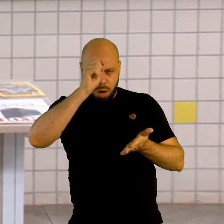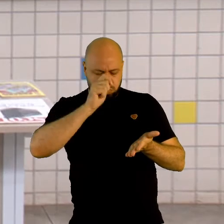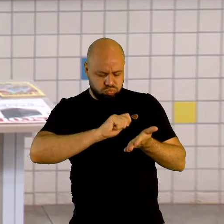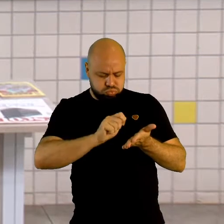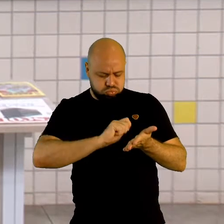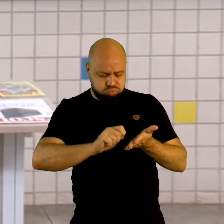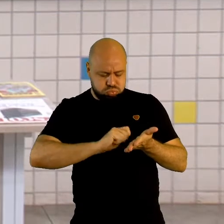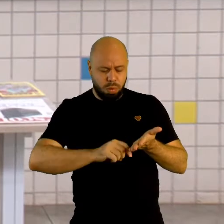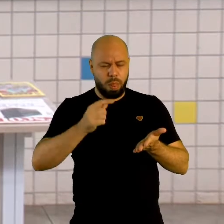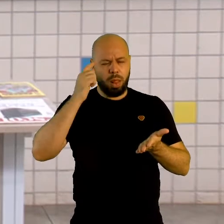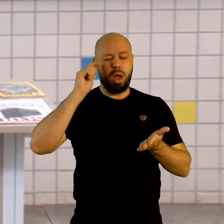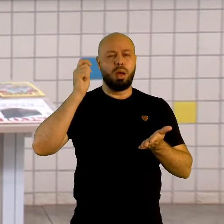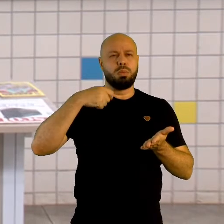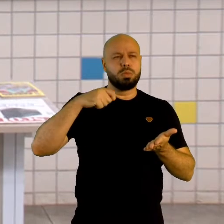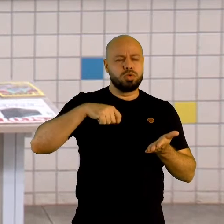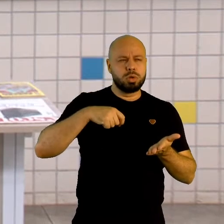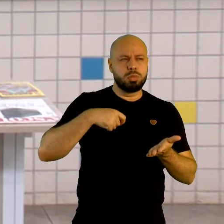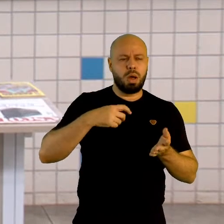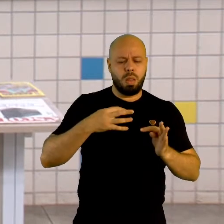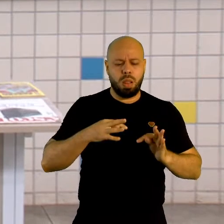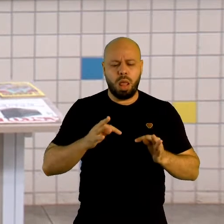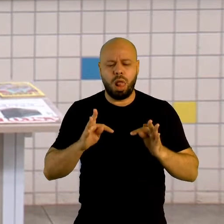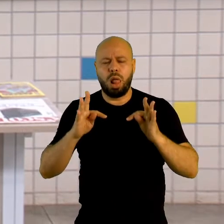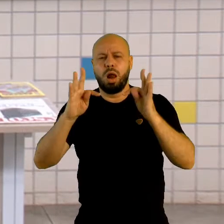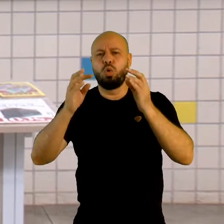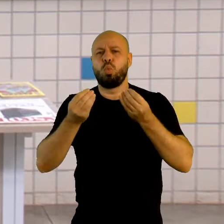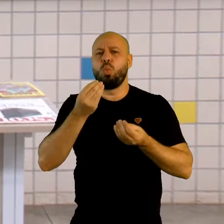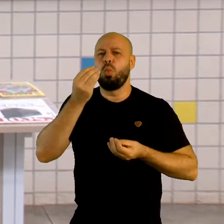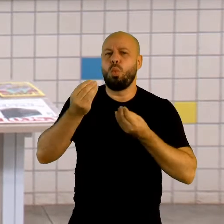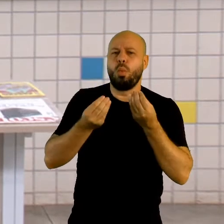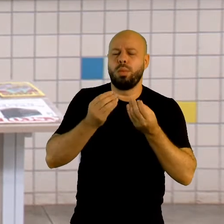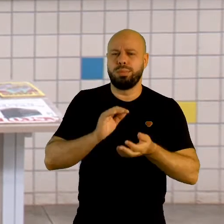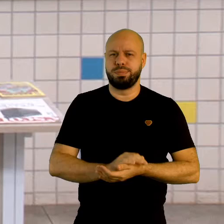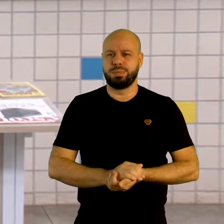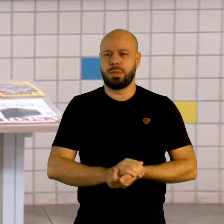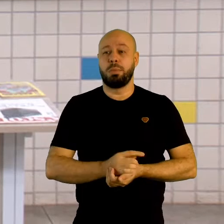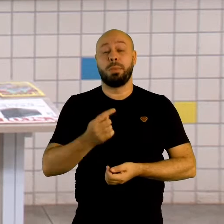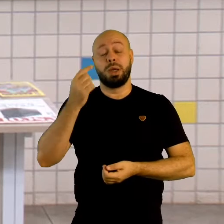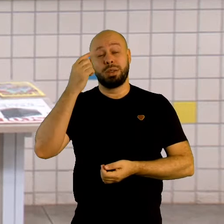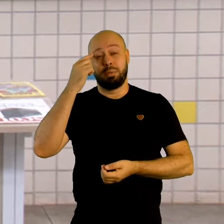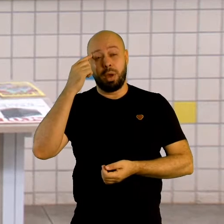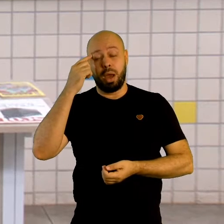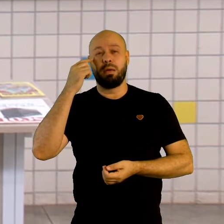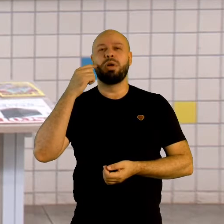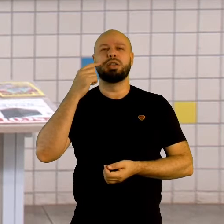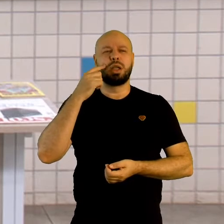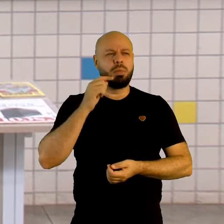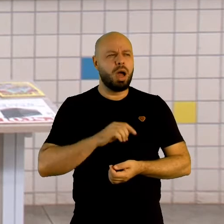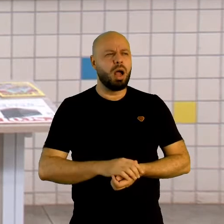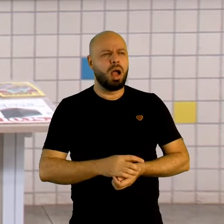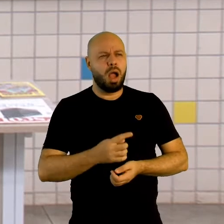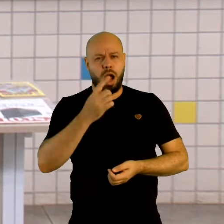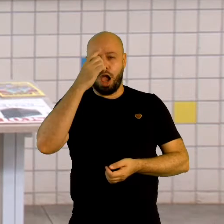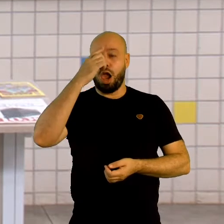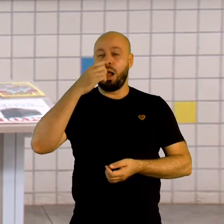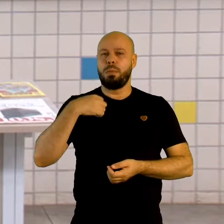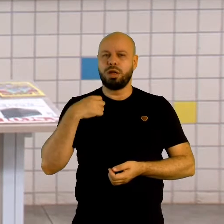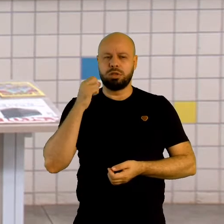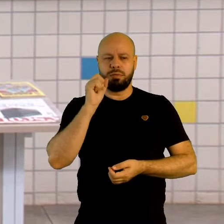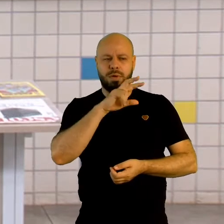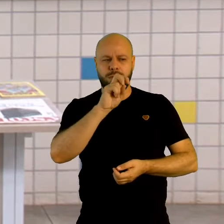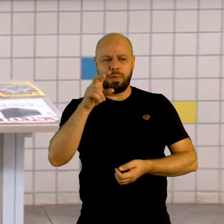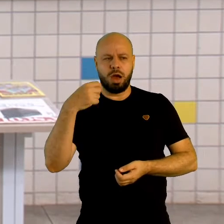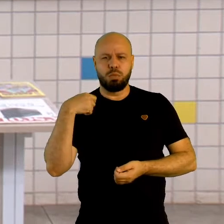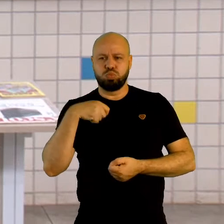se é possível utilizar recursos tecnológicos, pois assim será mais fácil selecionar as imagens e vídeos